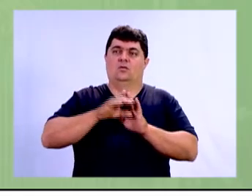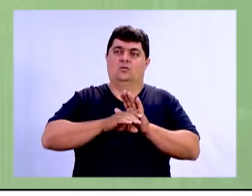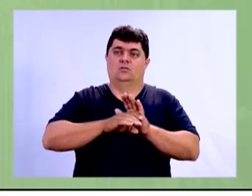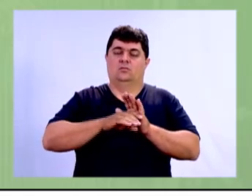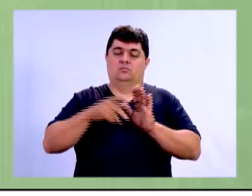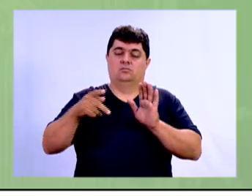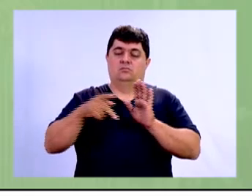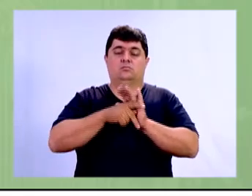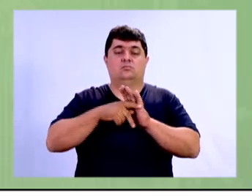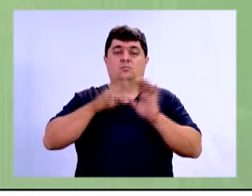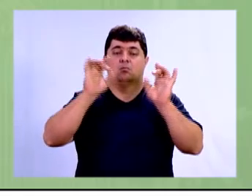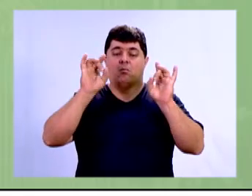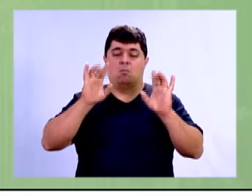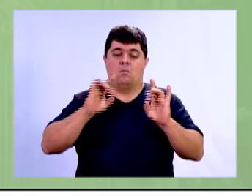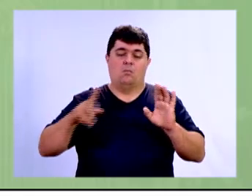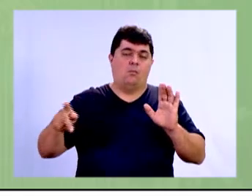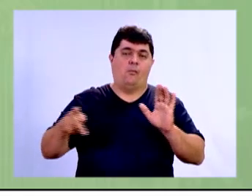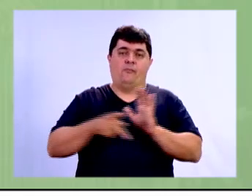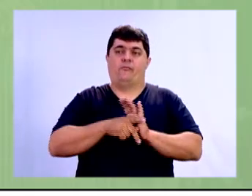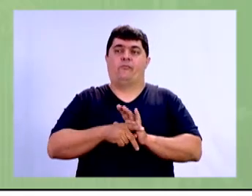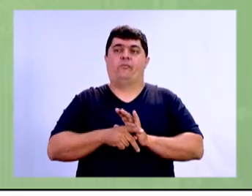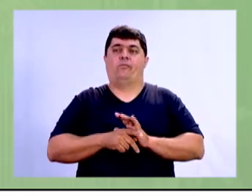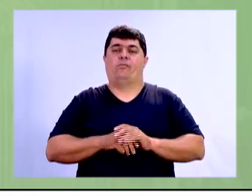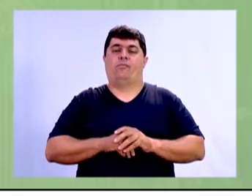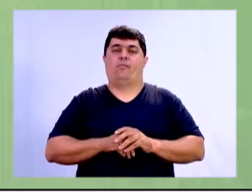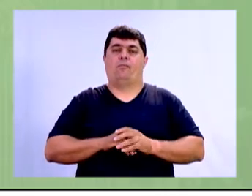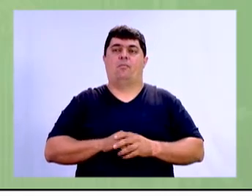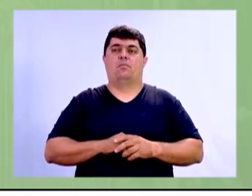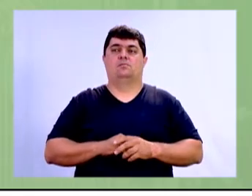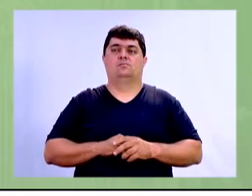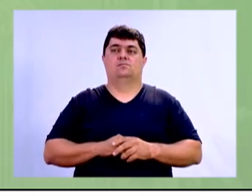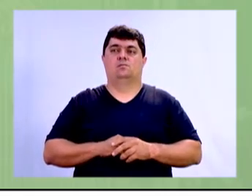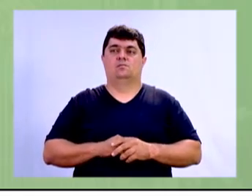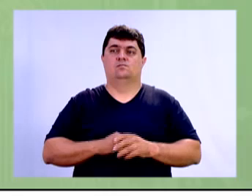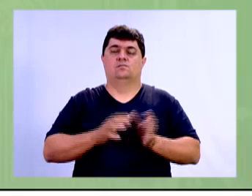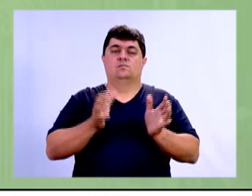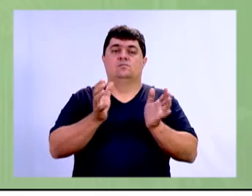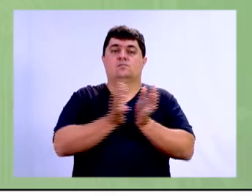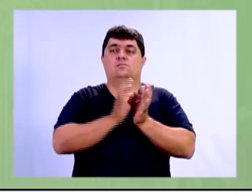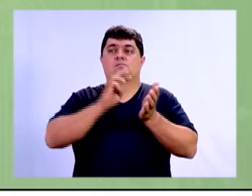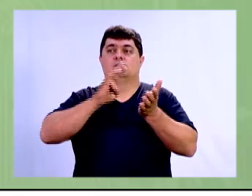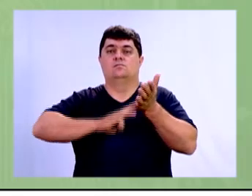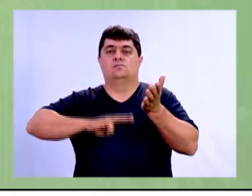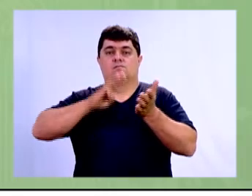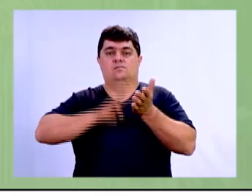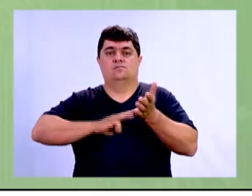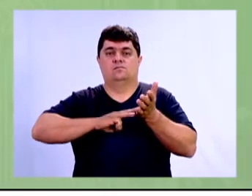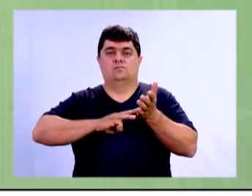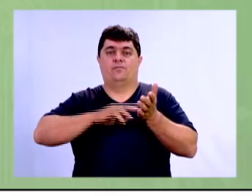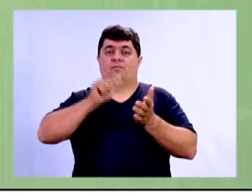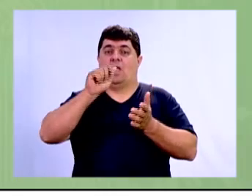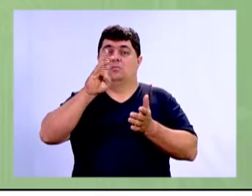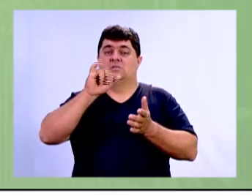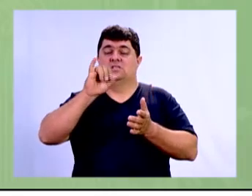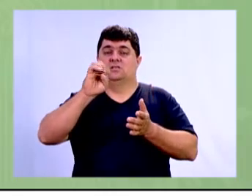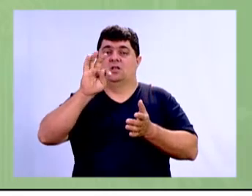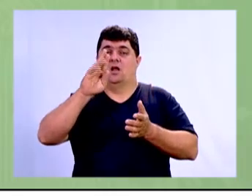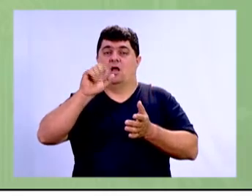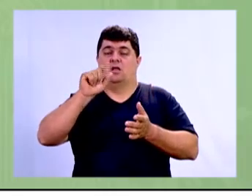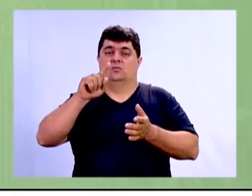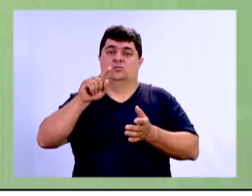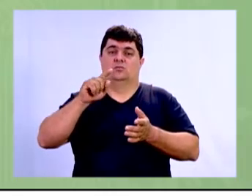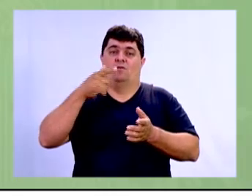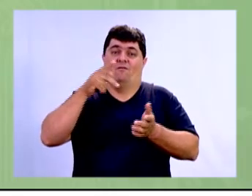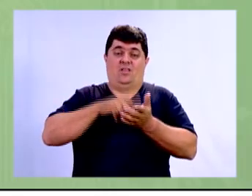mais específicos, né, quando a gente fala conceitos complementares. O que seriam classes e métodos abstratos? Isso é interessantíssimo. O que